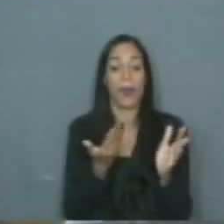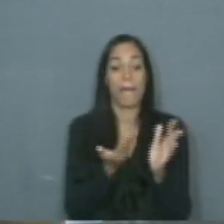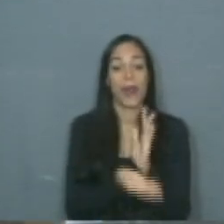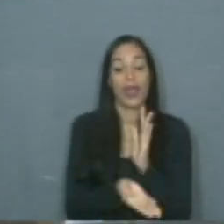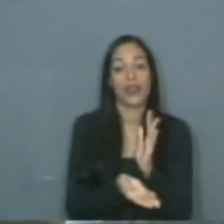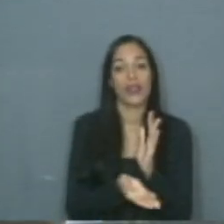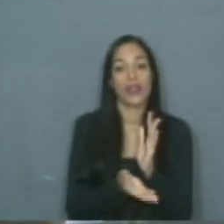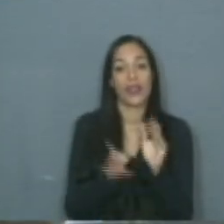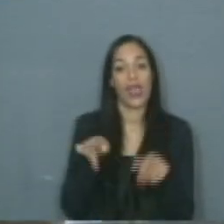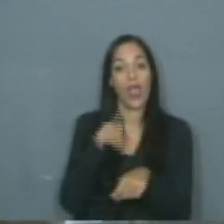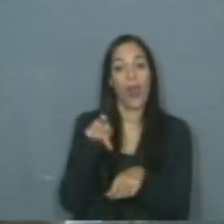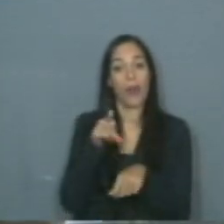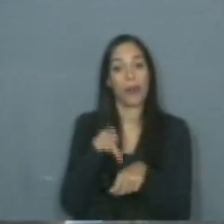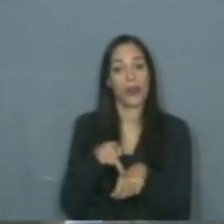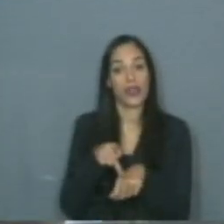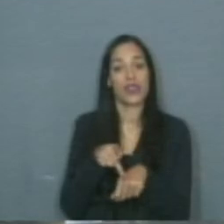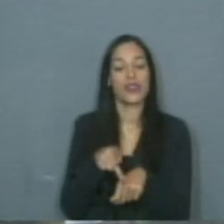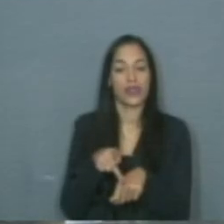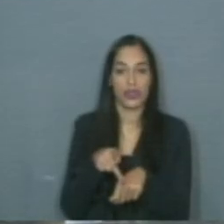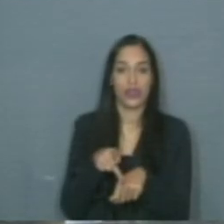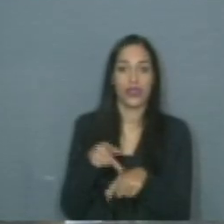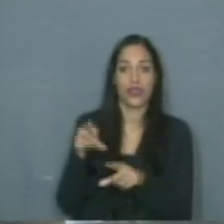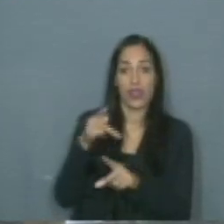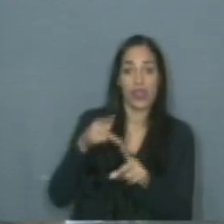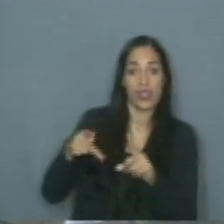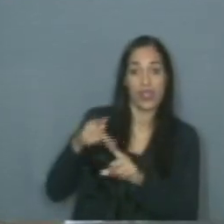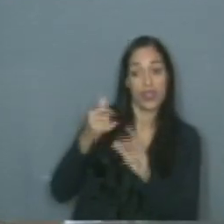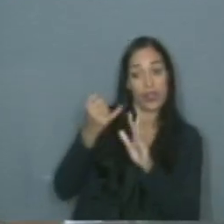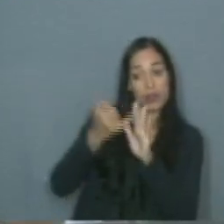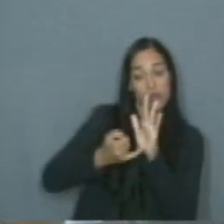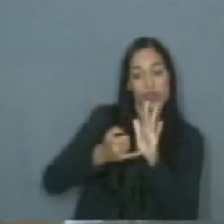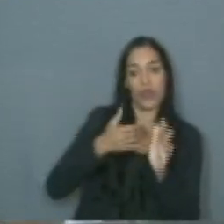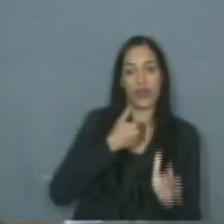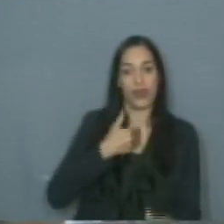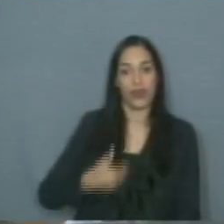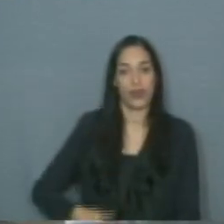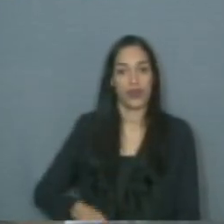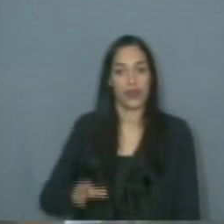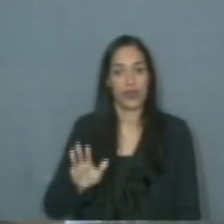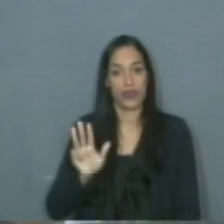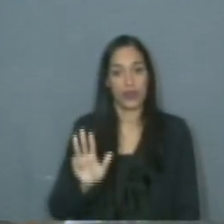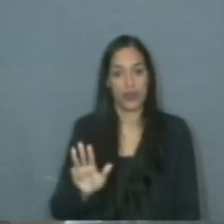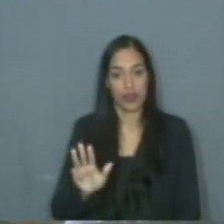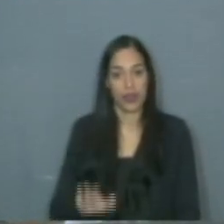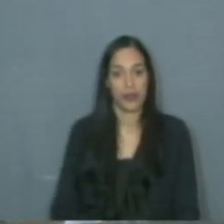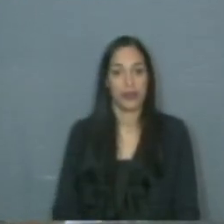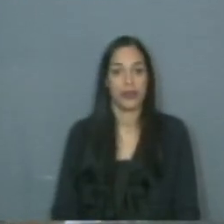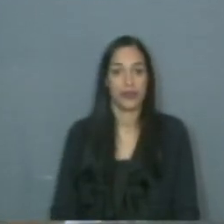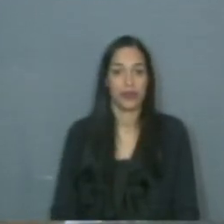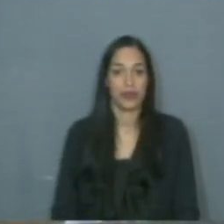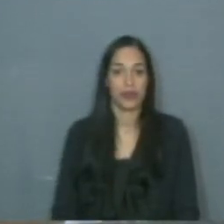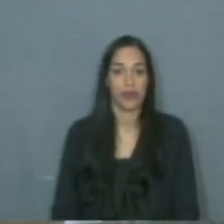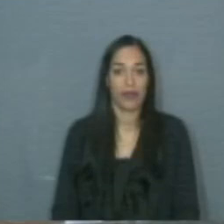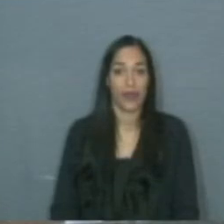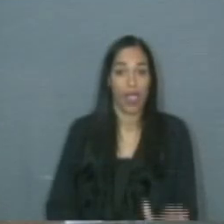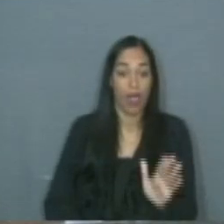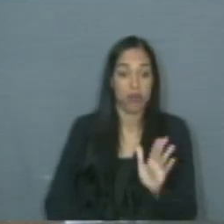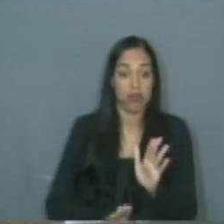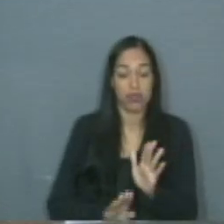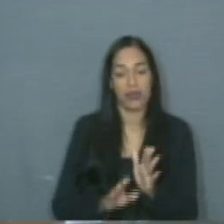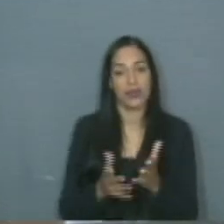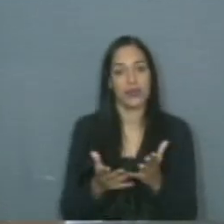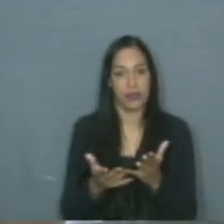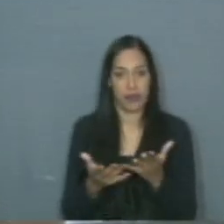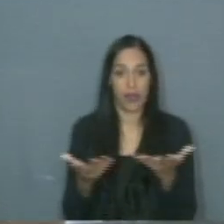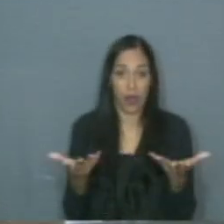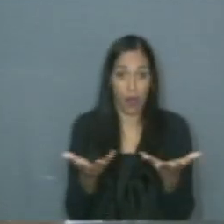o país que tributou. E quem fez isso? Foi o governo Lula, tendo uma das maiores cargas tributárias